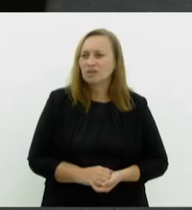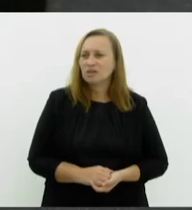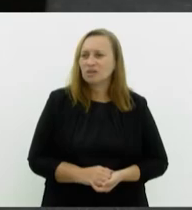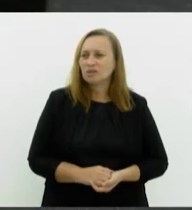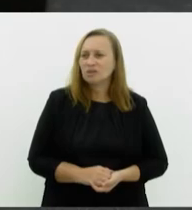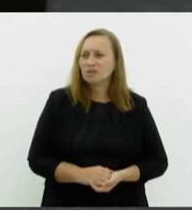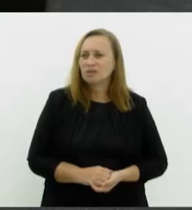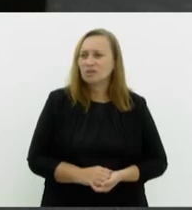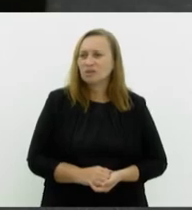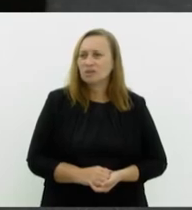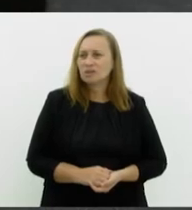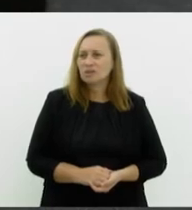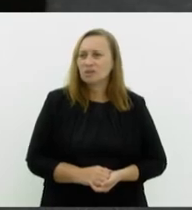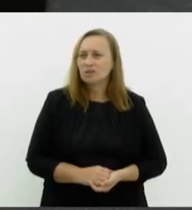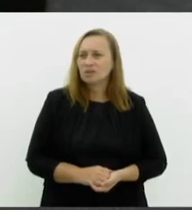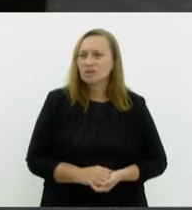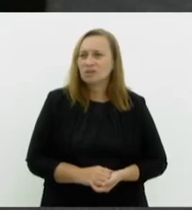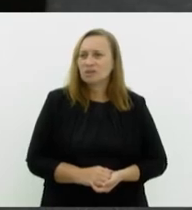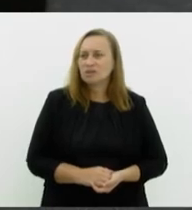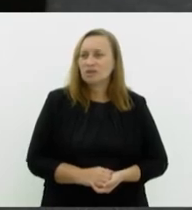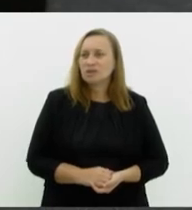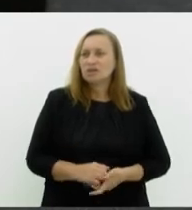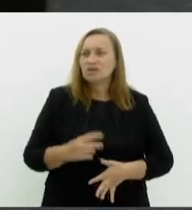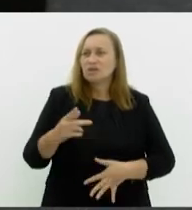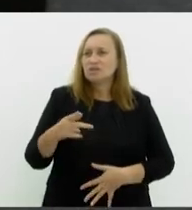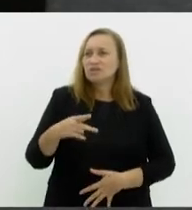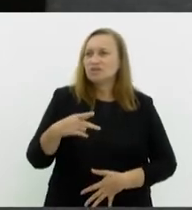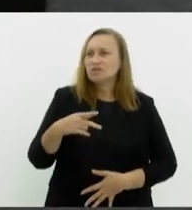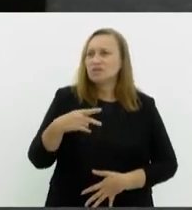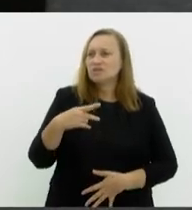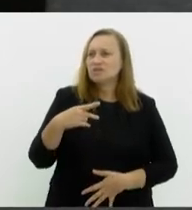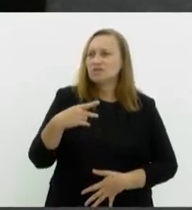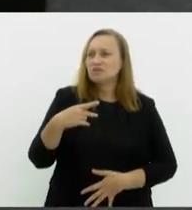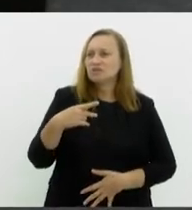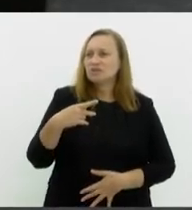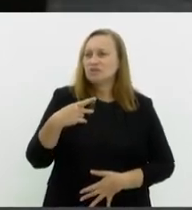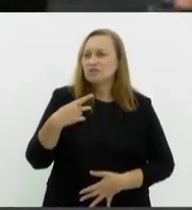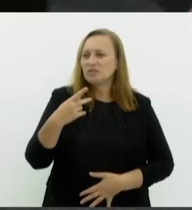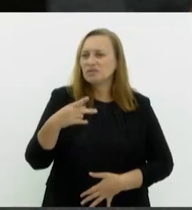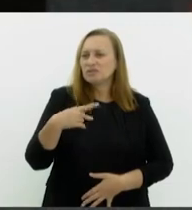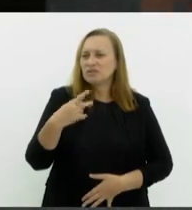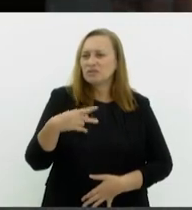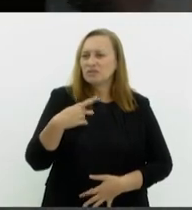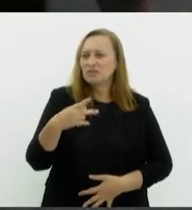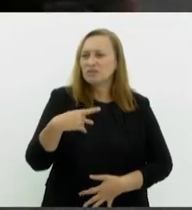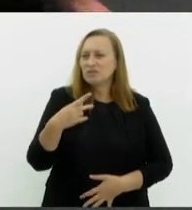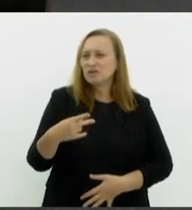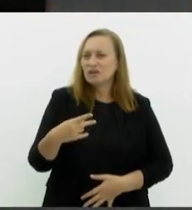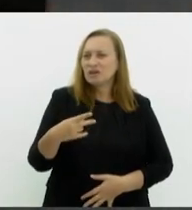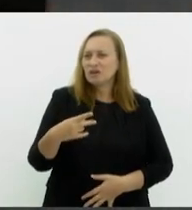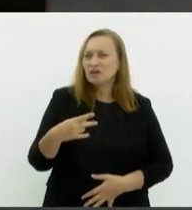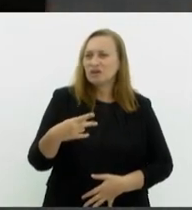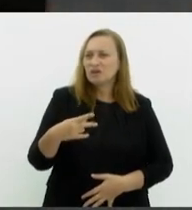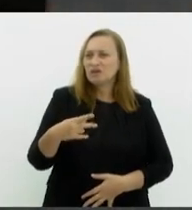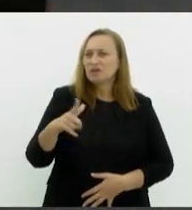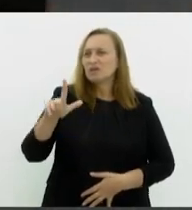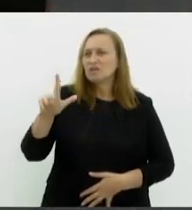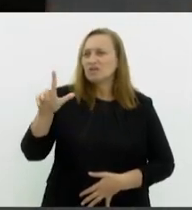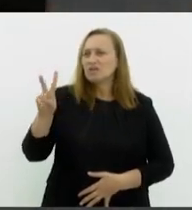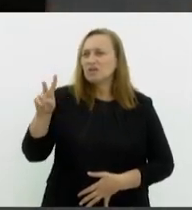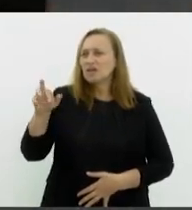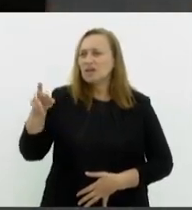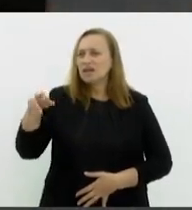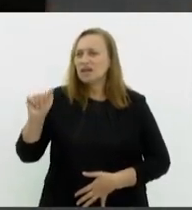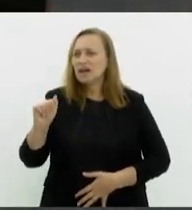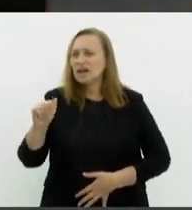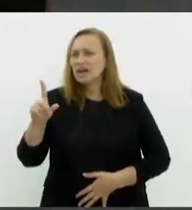falou sobre o complexo do vira-lata. Isso é uma coisa diferente. O complexo do vira-lata era a ideia de que